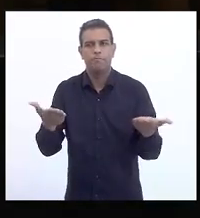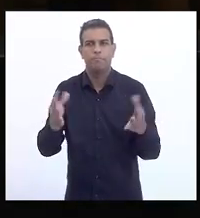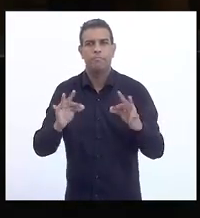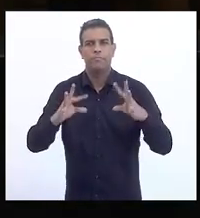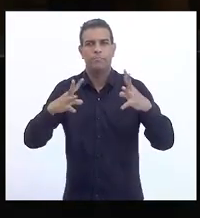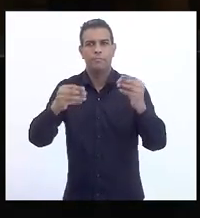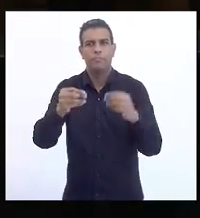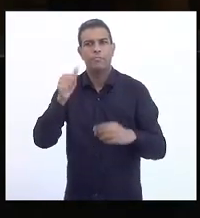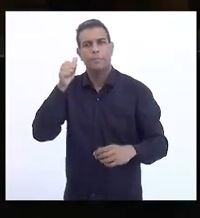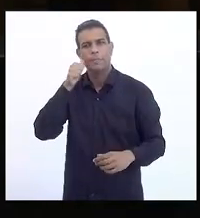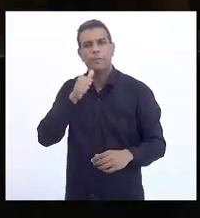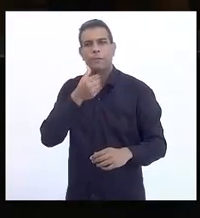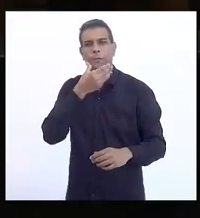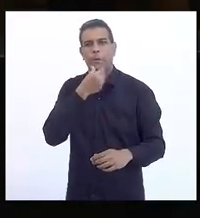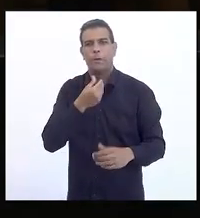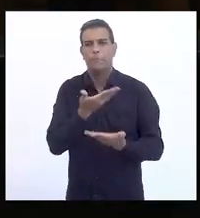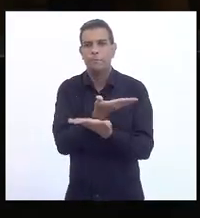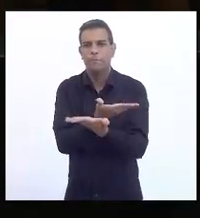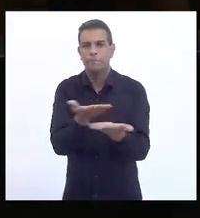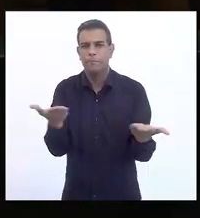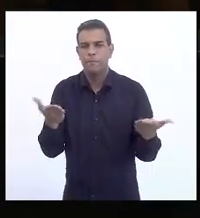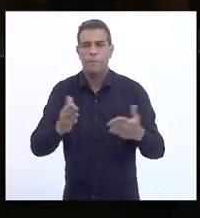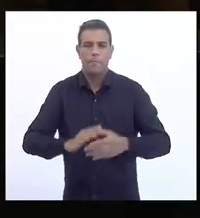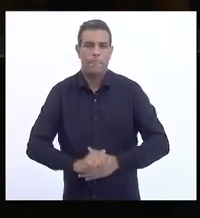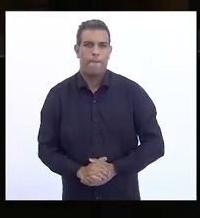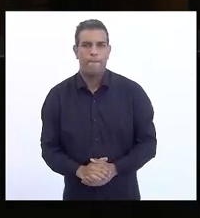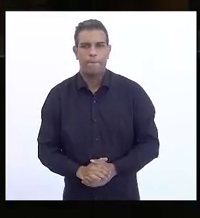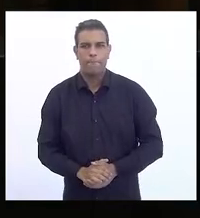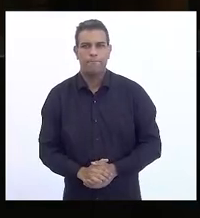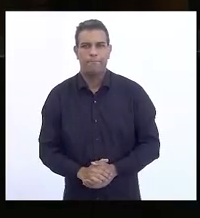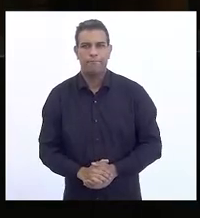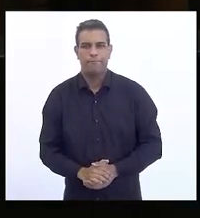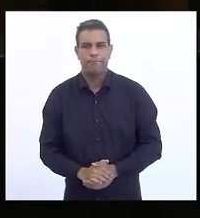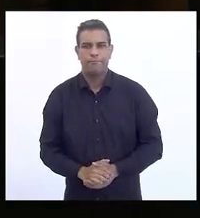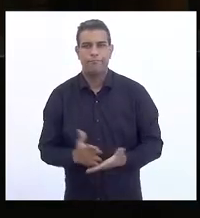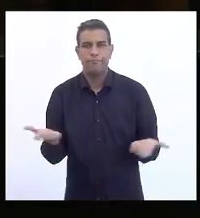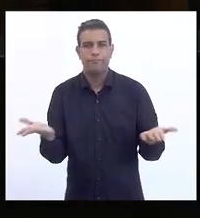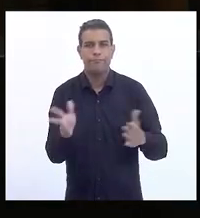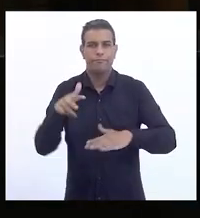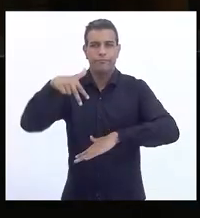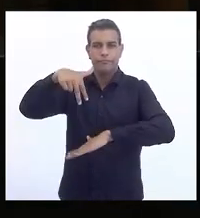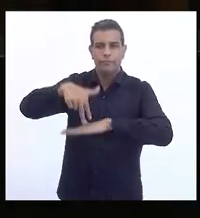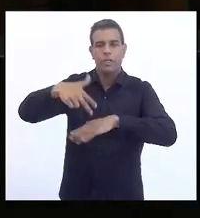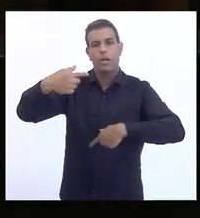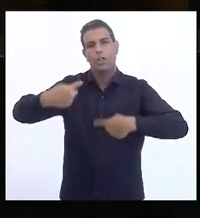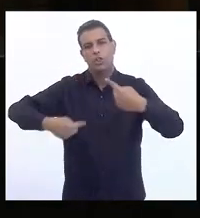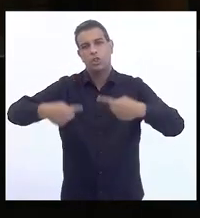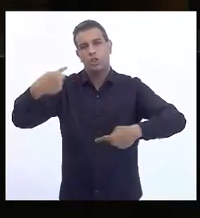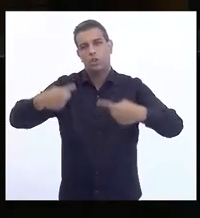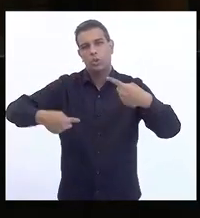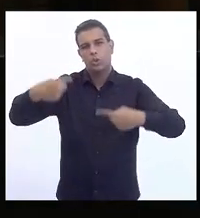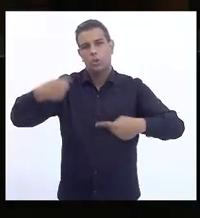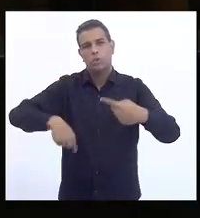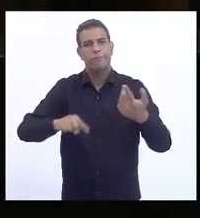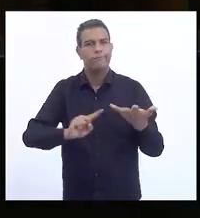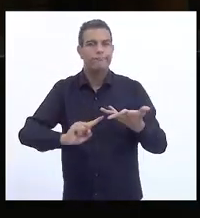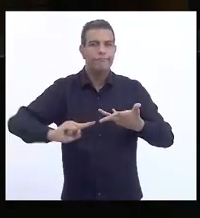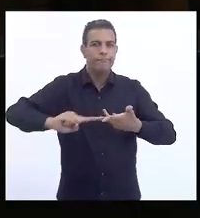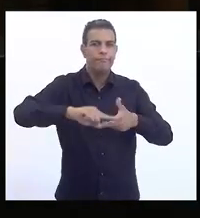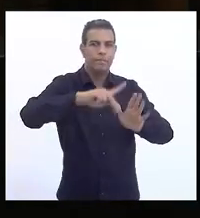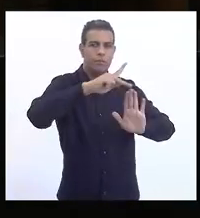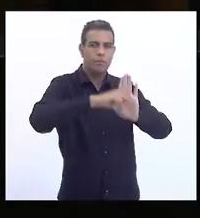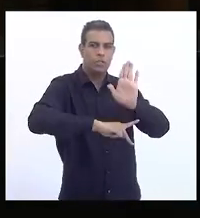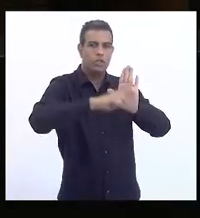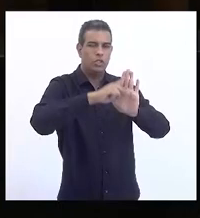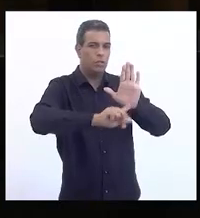senhoras e senhores deputados, deputadas e deputados. Venho à tribuna para discutir o projeto de